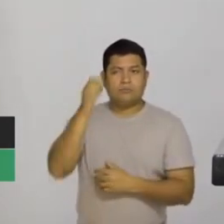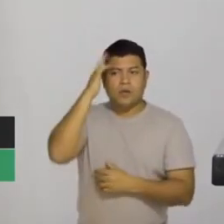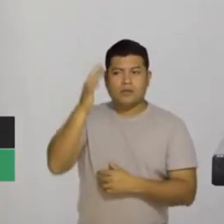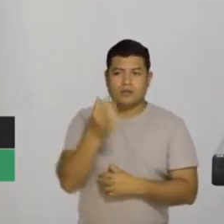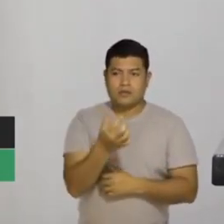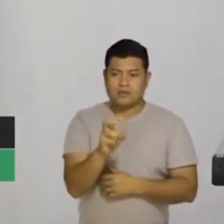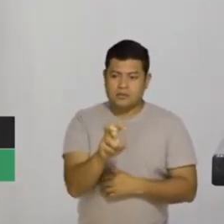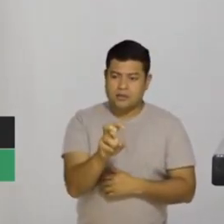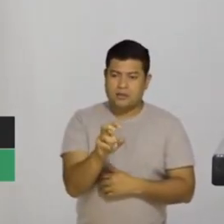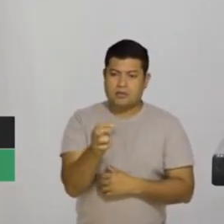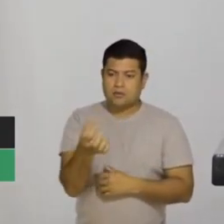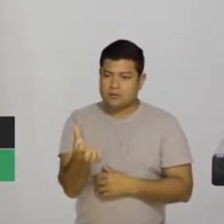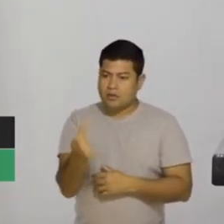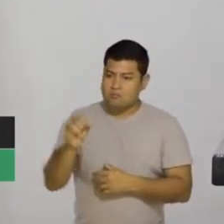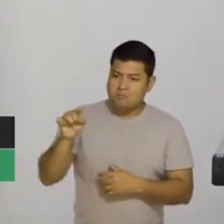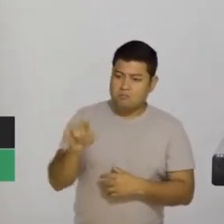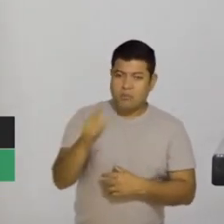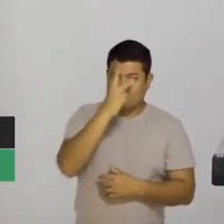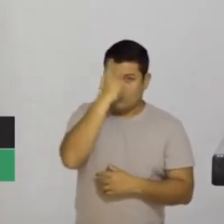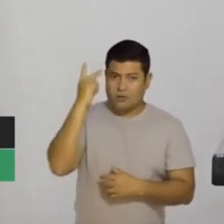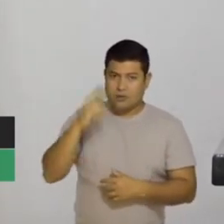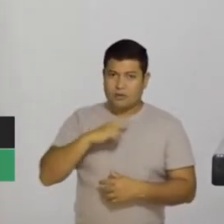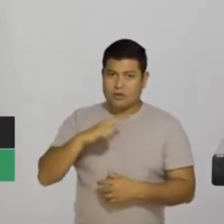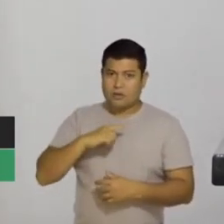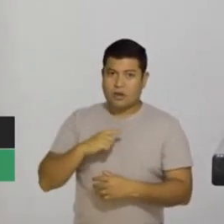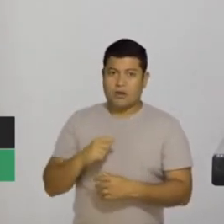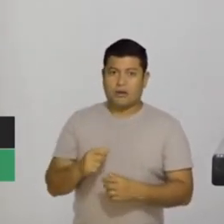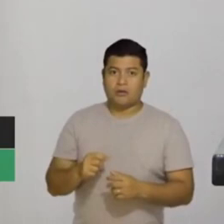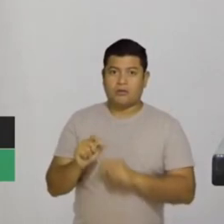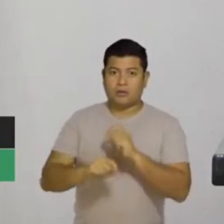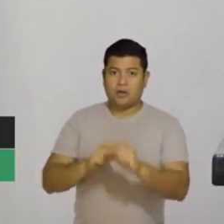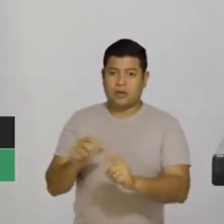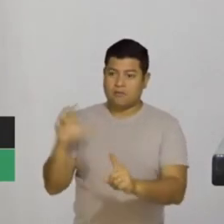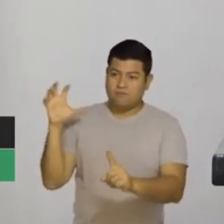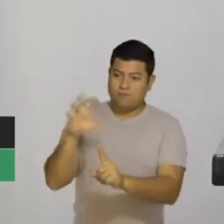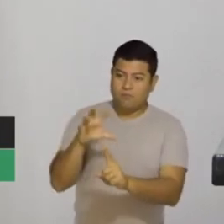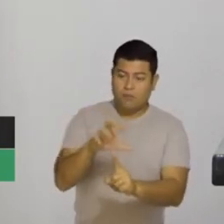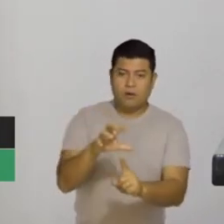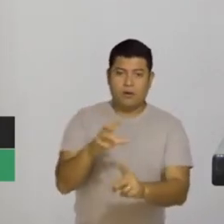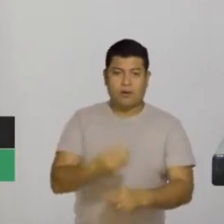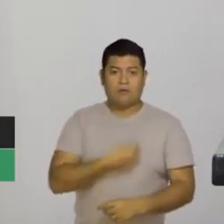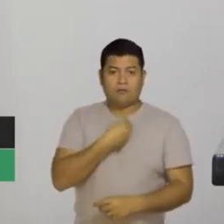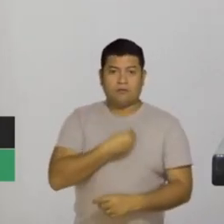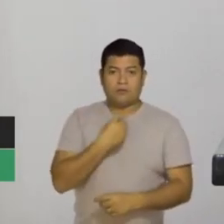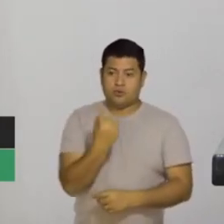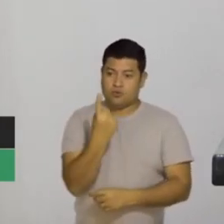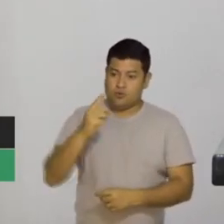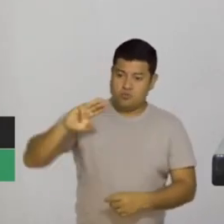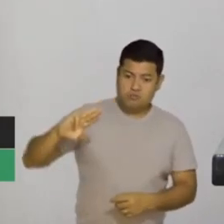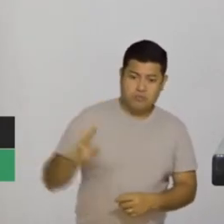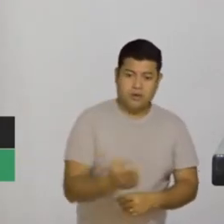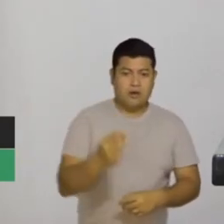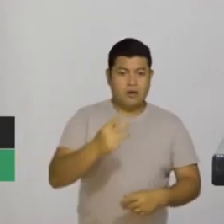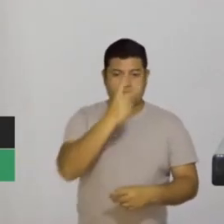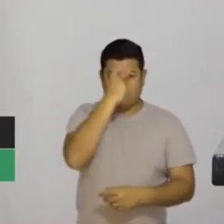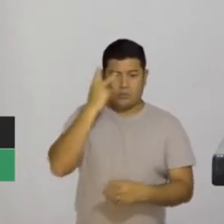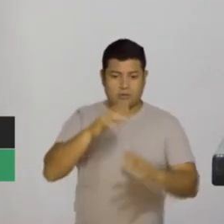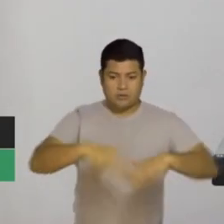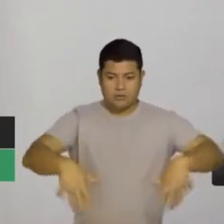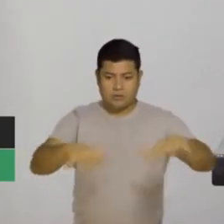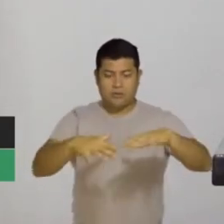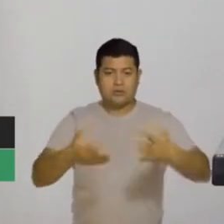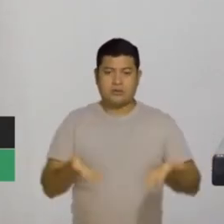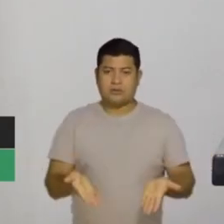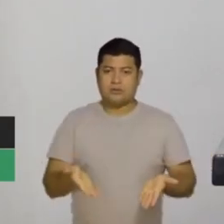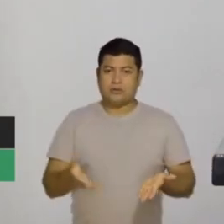pessoas, elas detêm o poder de influenciar a vida de praticamente 1 milhão de pessoas, e você tem lá uma